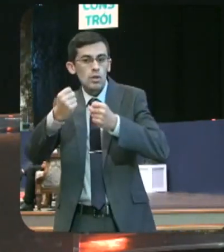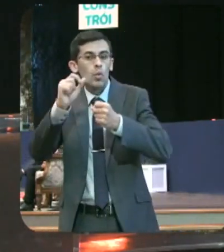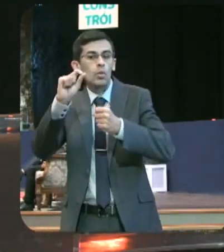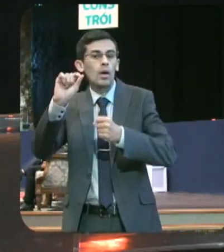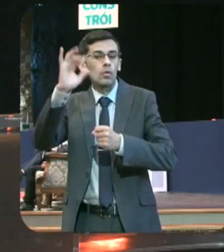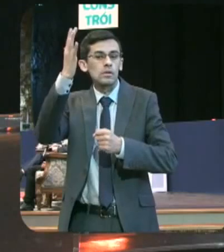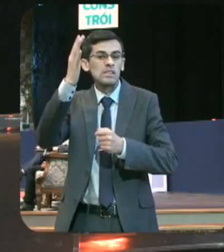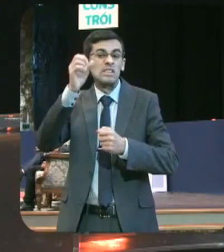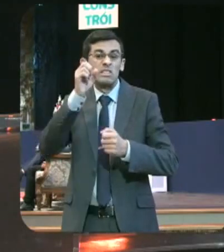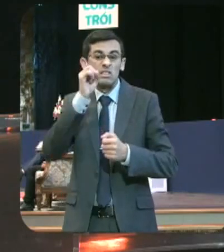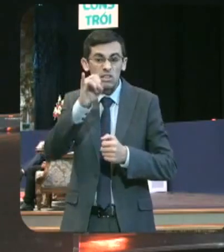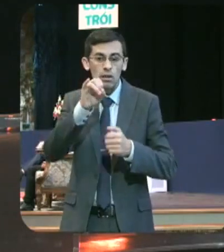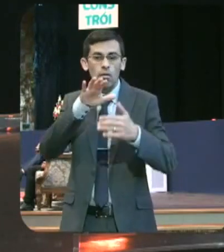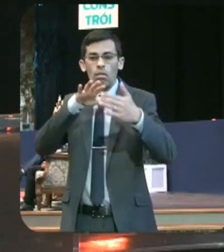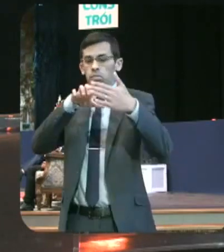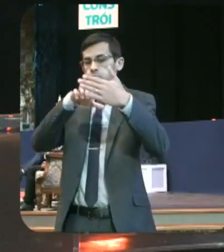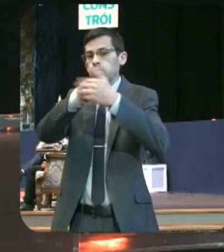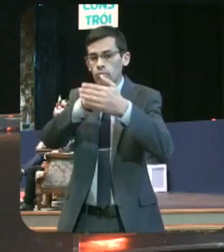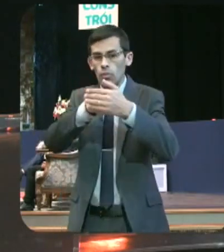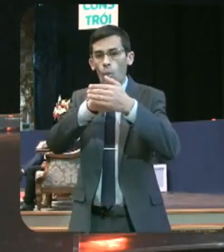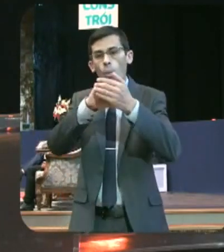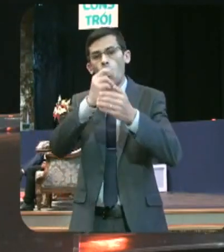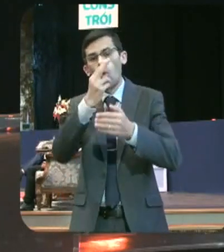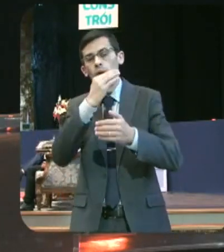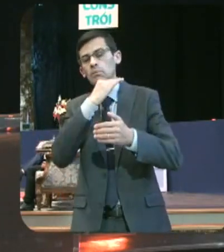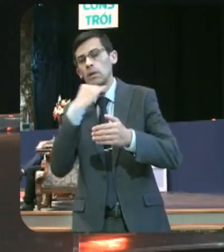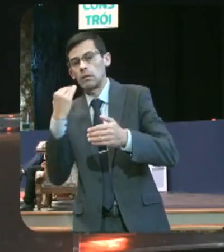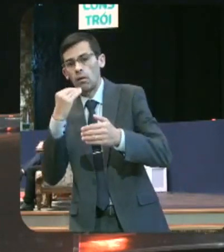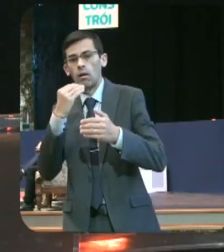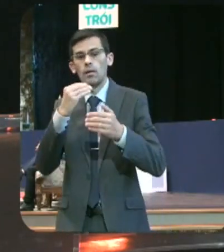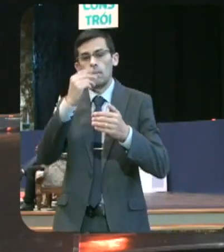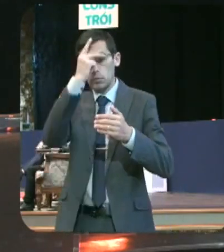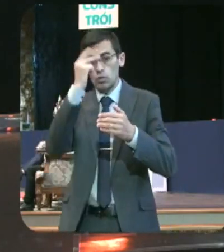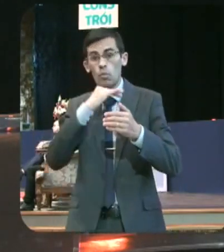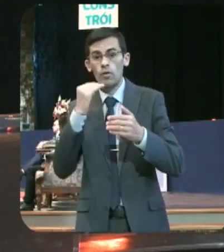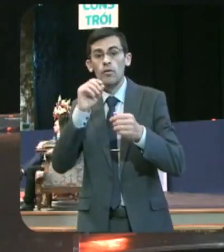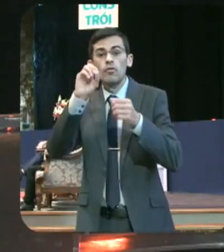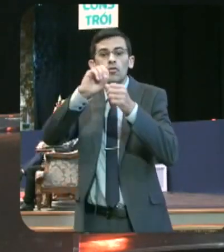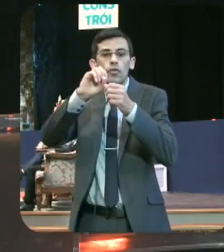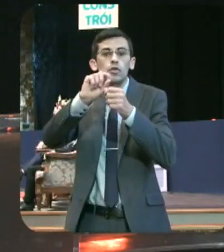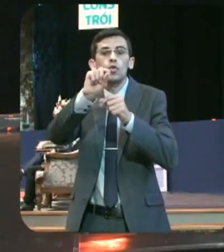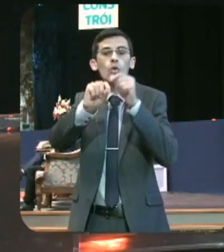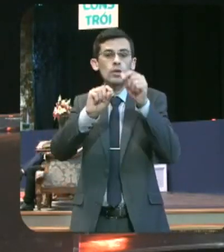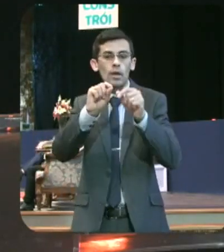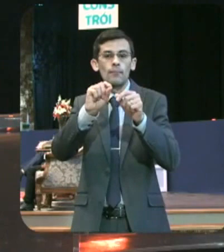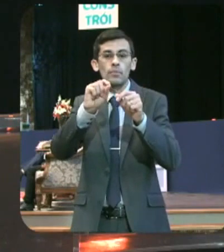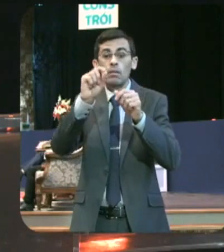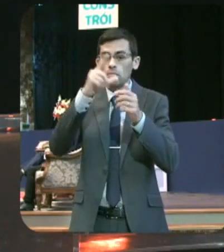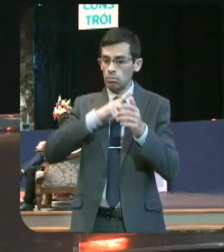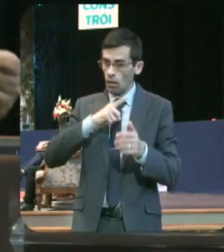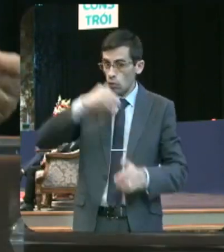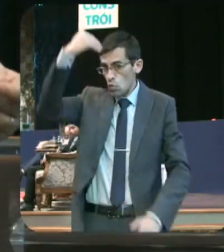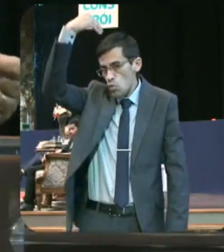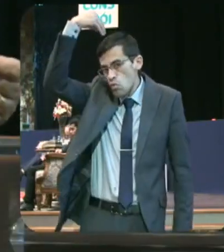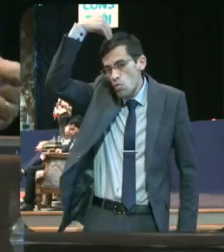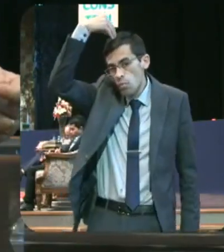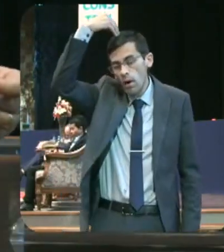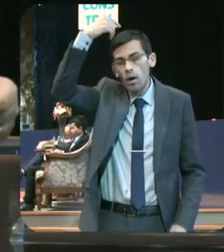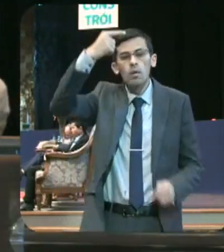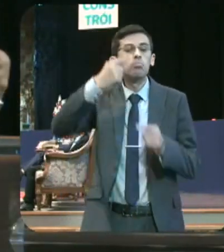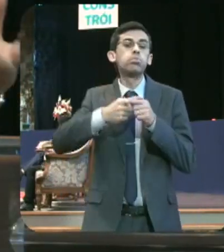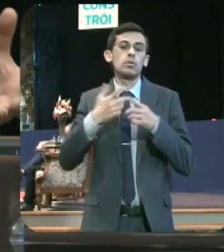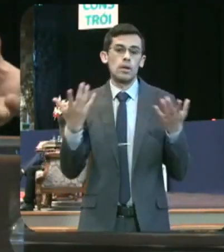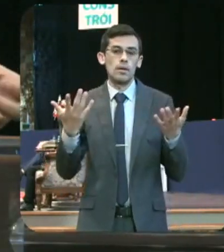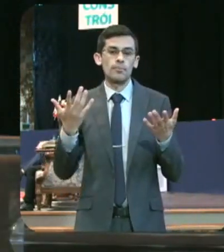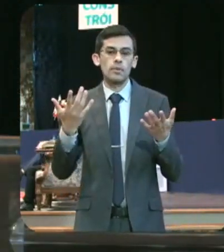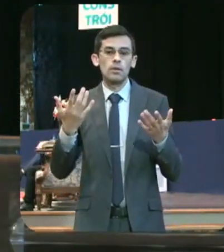e cometeu um acidente, tá? Você fez algo que tem culpa. Por que tem